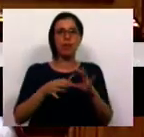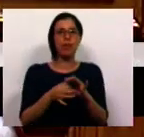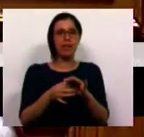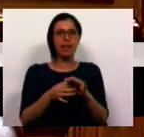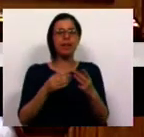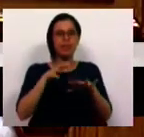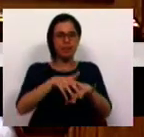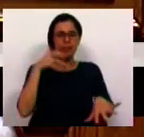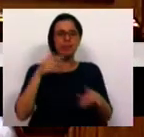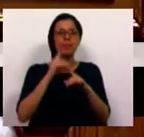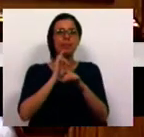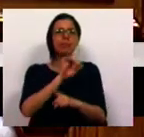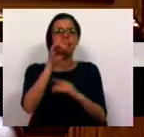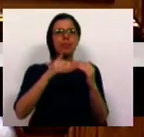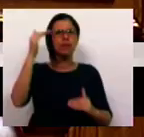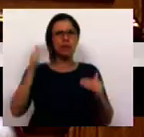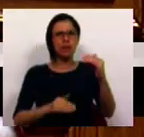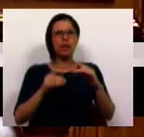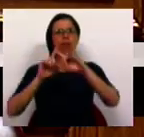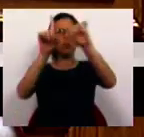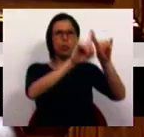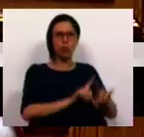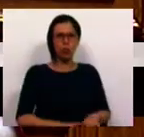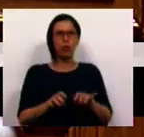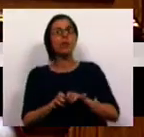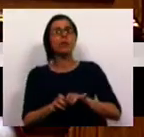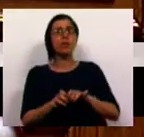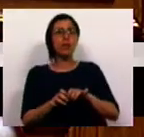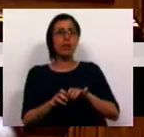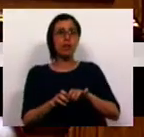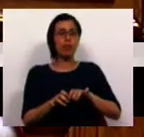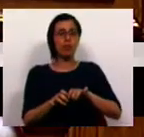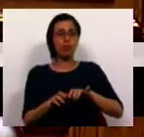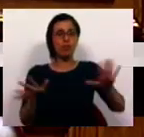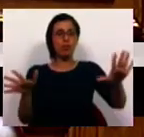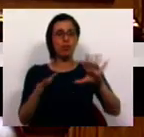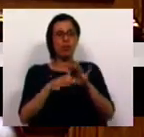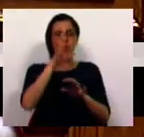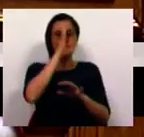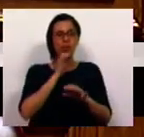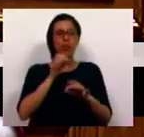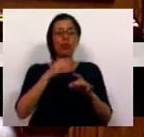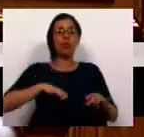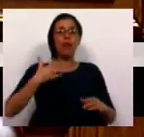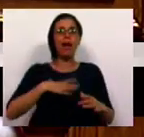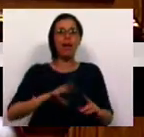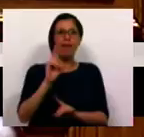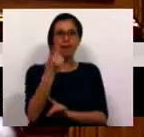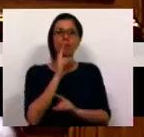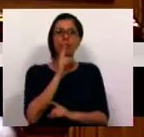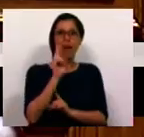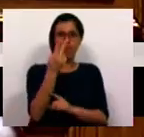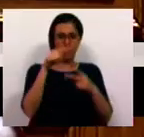plenário, sobre a questão das desigualdades territoriais e da descentralização, os Verdes gostariam de fazer duas